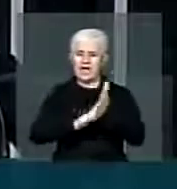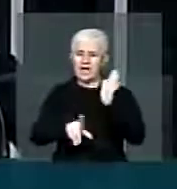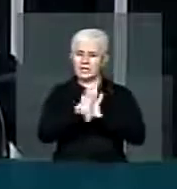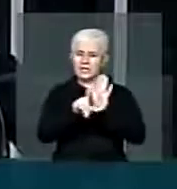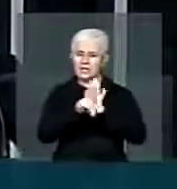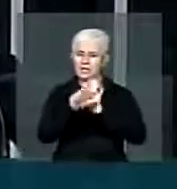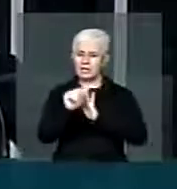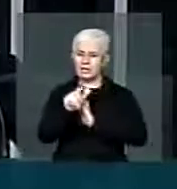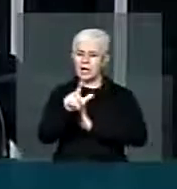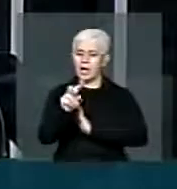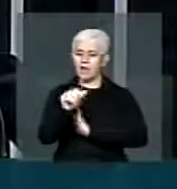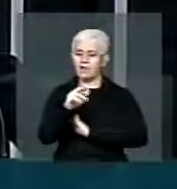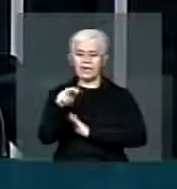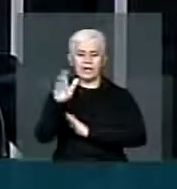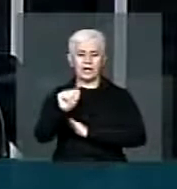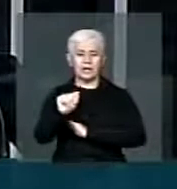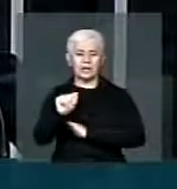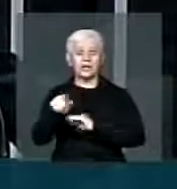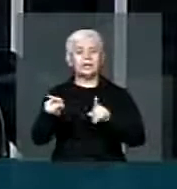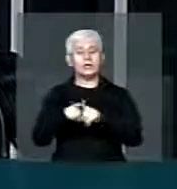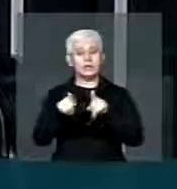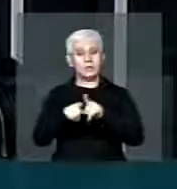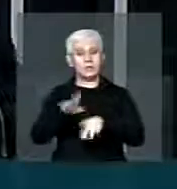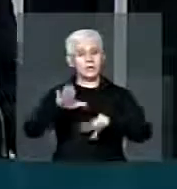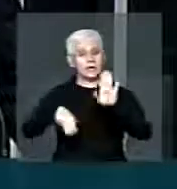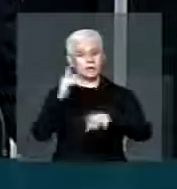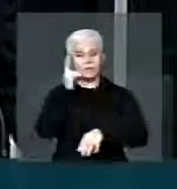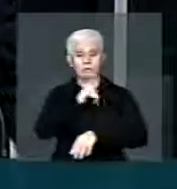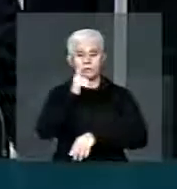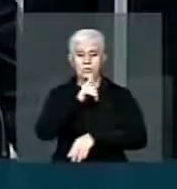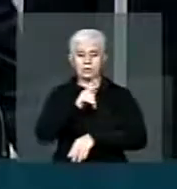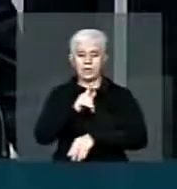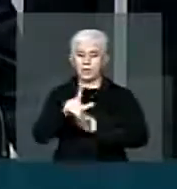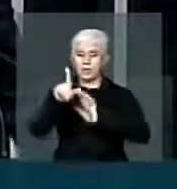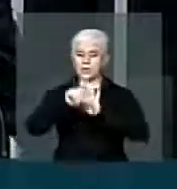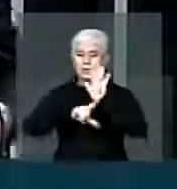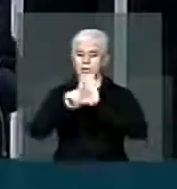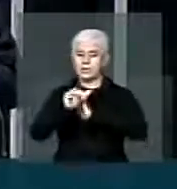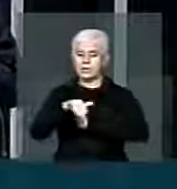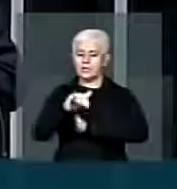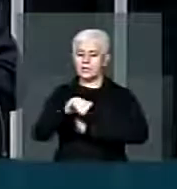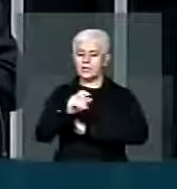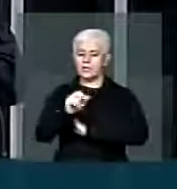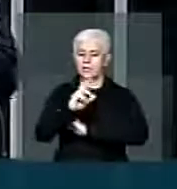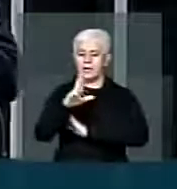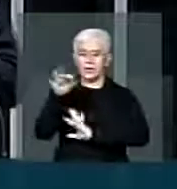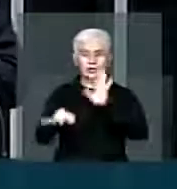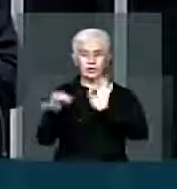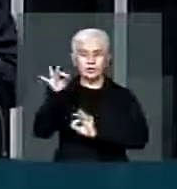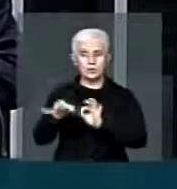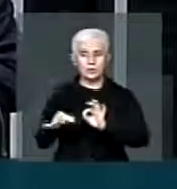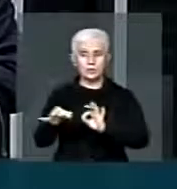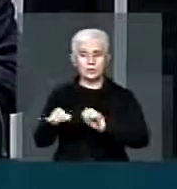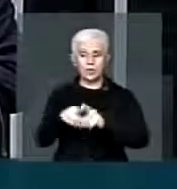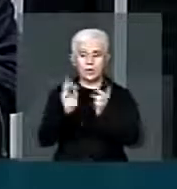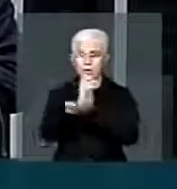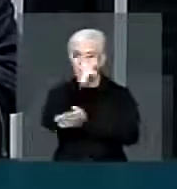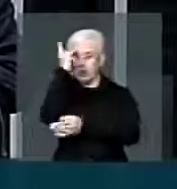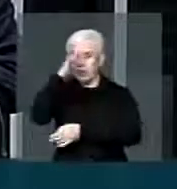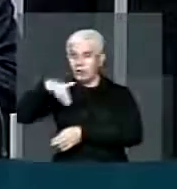com liminar da Justiça, para que, mesmo sem alvará, sem plano de prevenção, possa funcionar, e as pessoas não